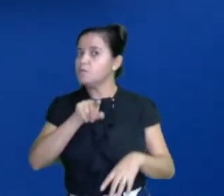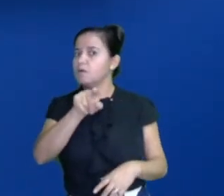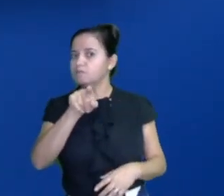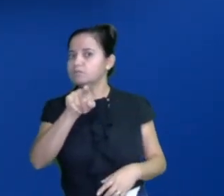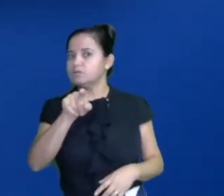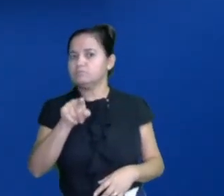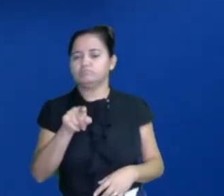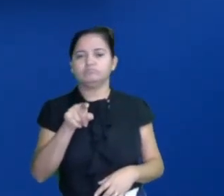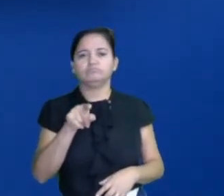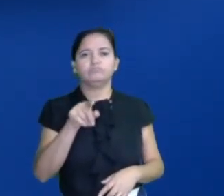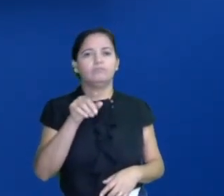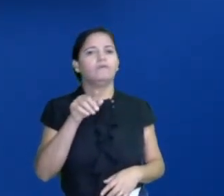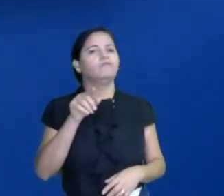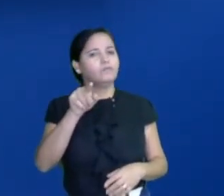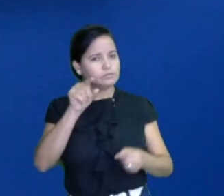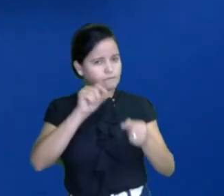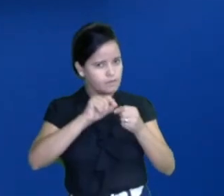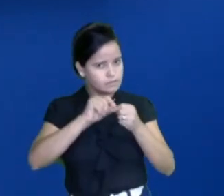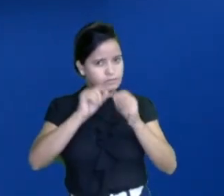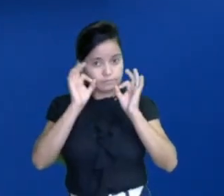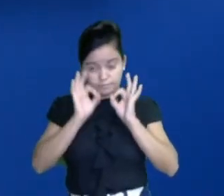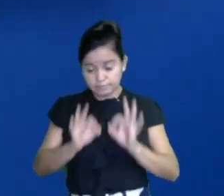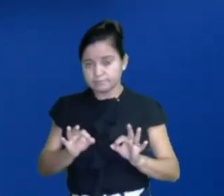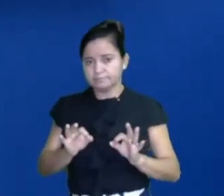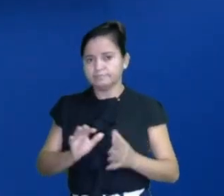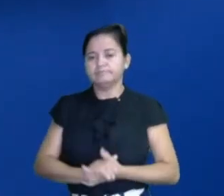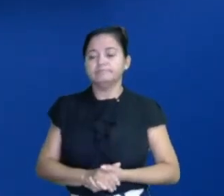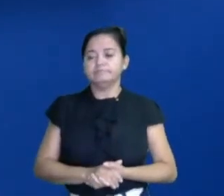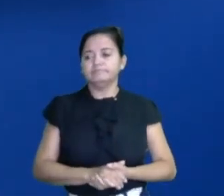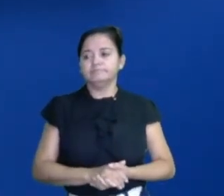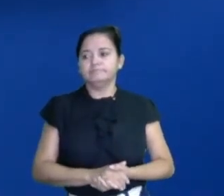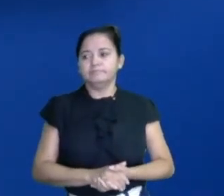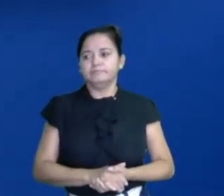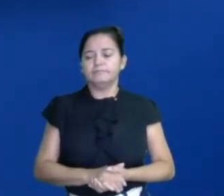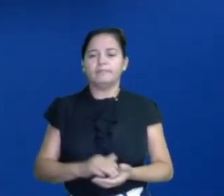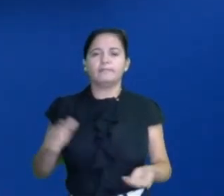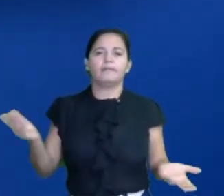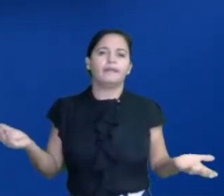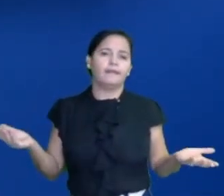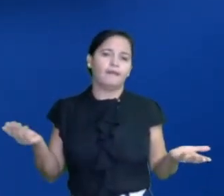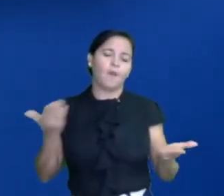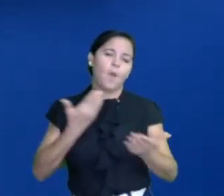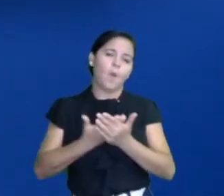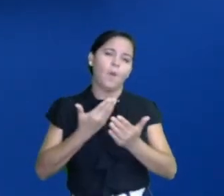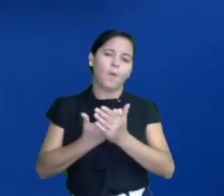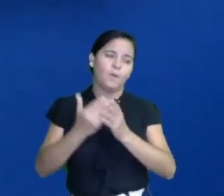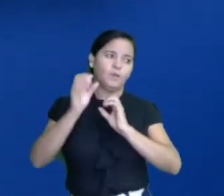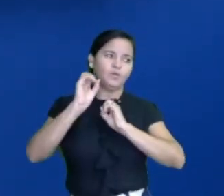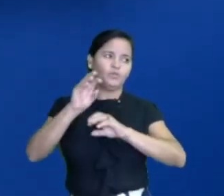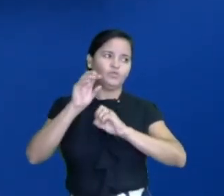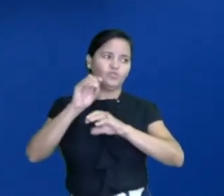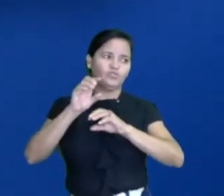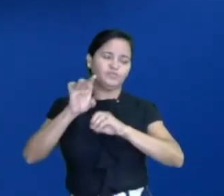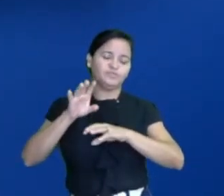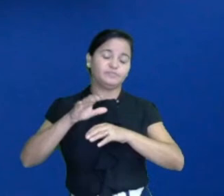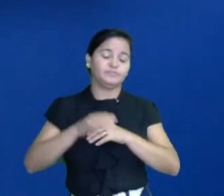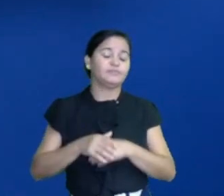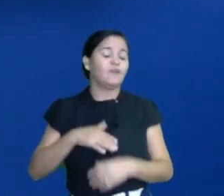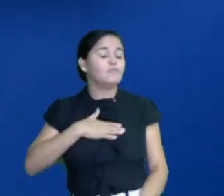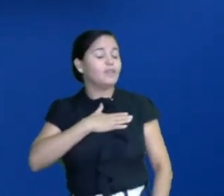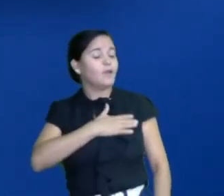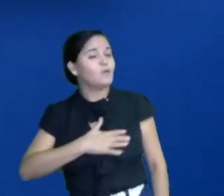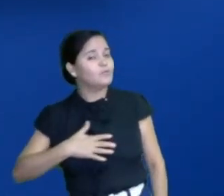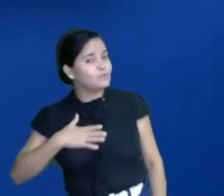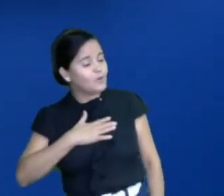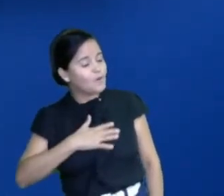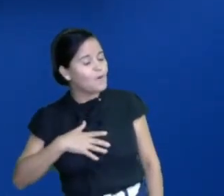fazer. Estou contando com você. E essa foi a nossa aula de hoje. Espero que vocês tenham